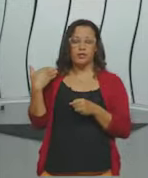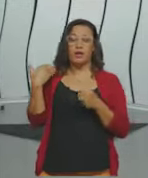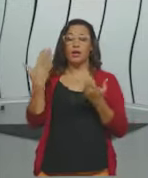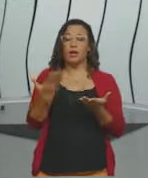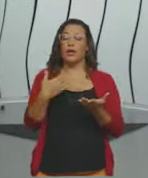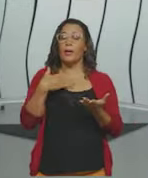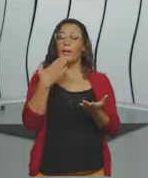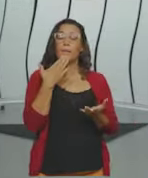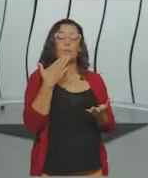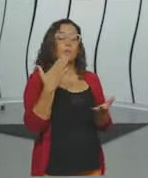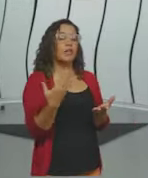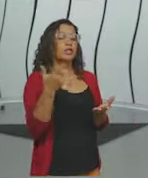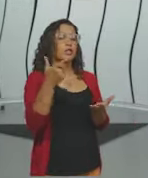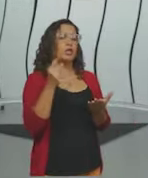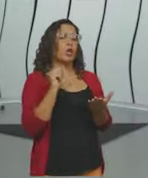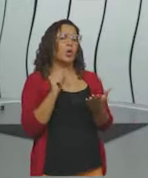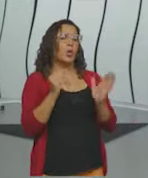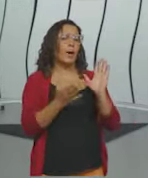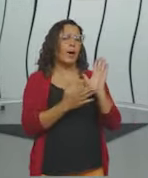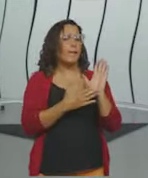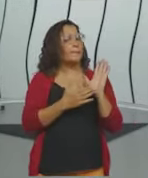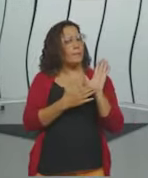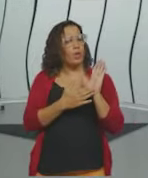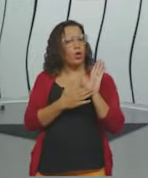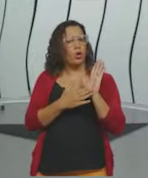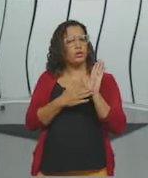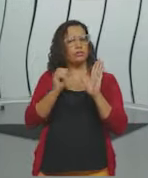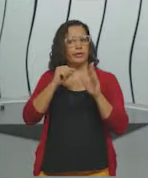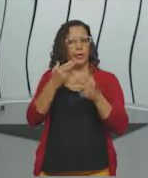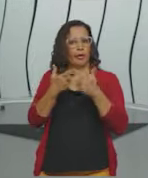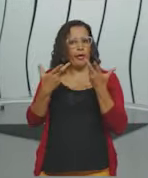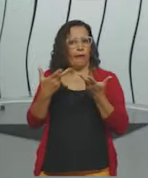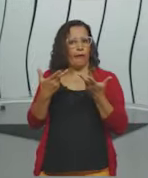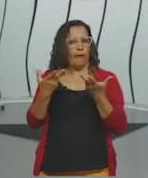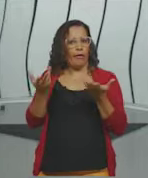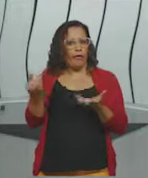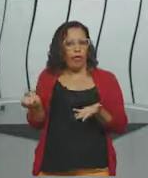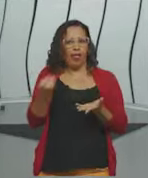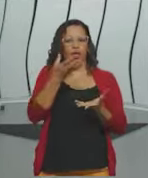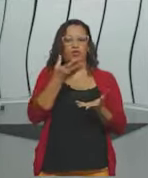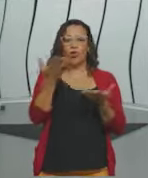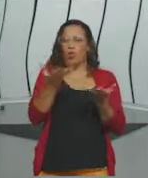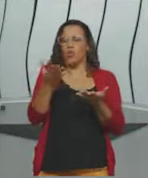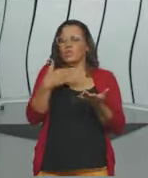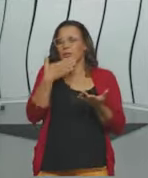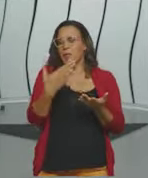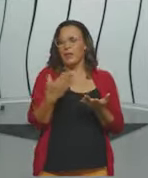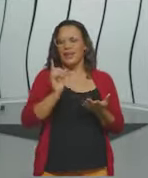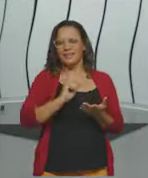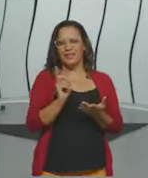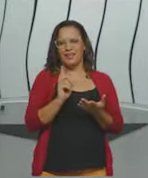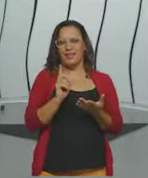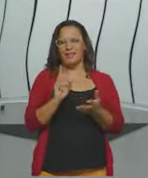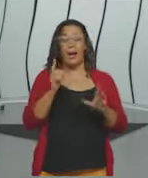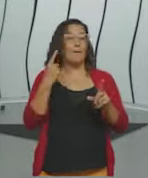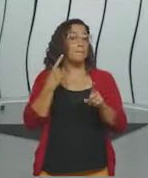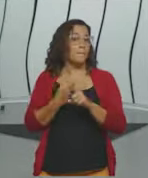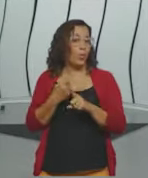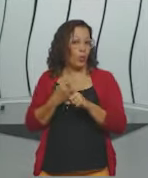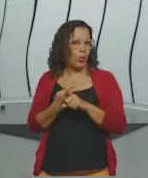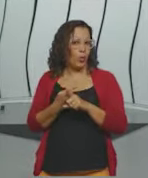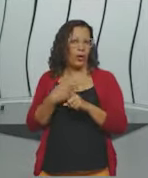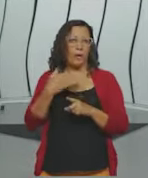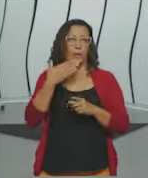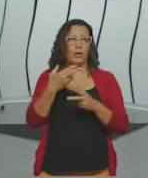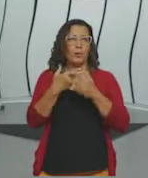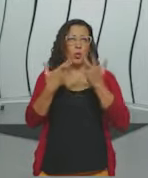pedia que a proposta de intervenção fosse inovadora. Mas hoje ele não pede mais. Porque quando pede